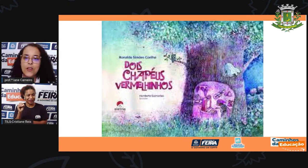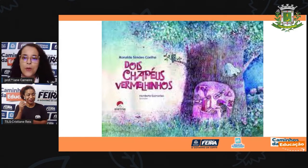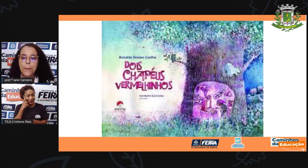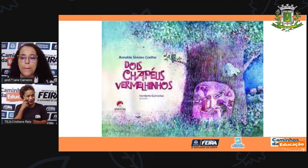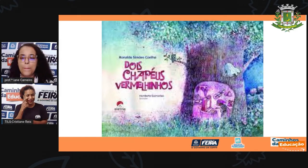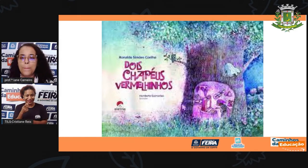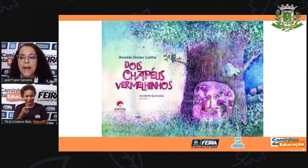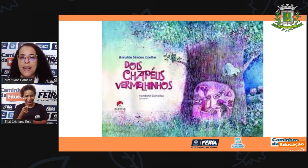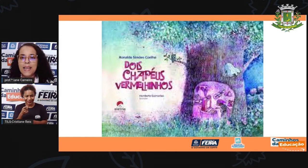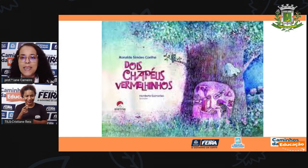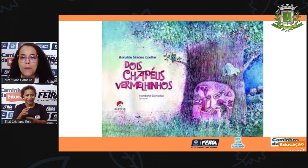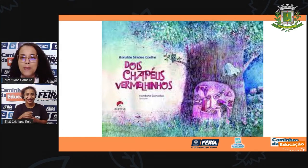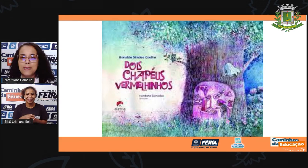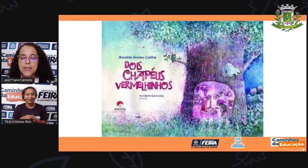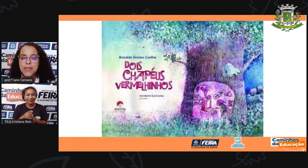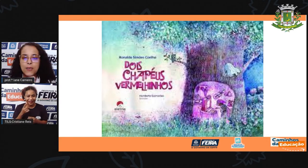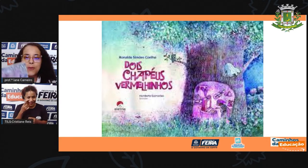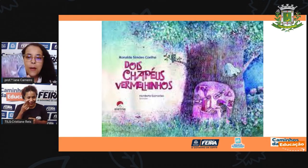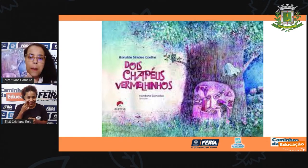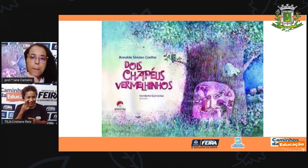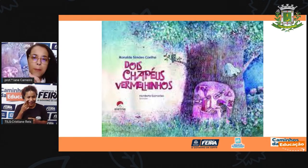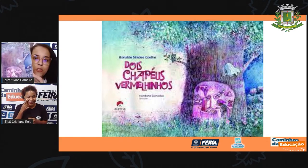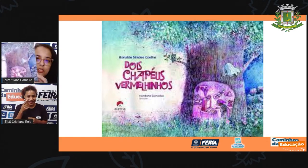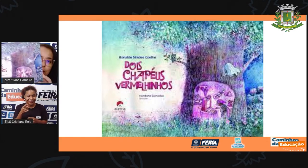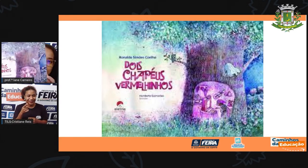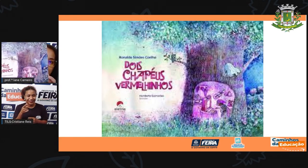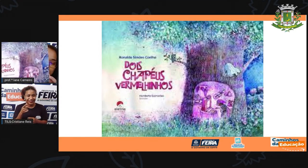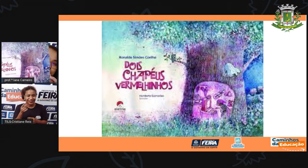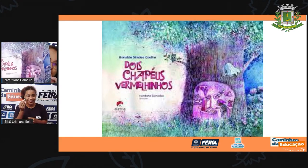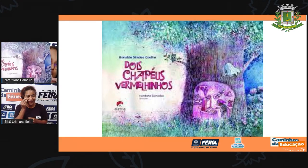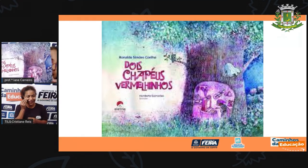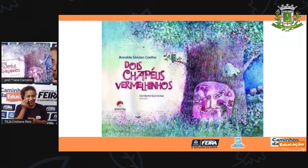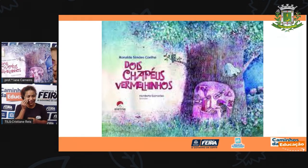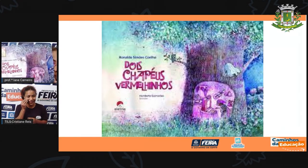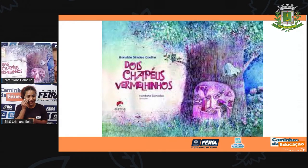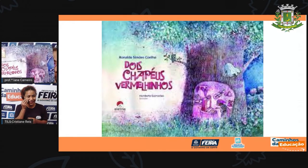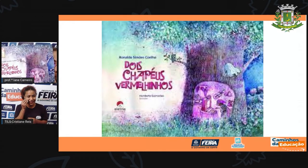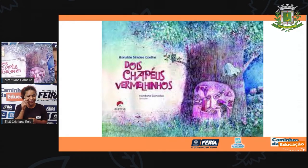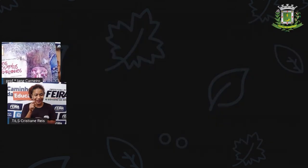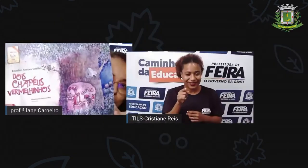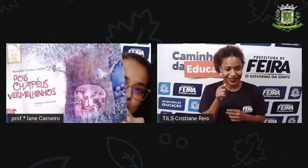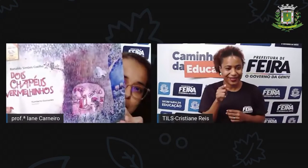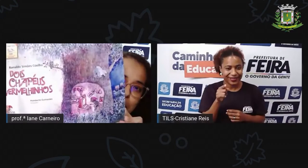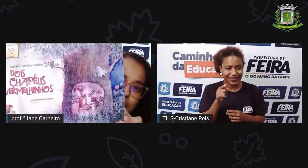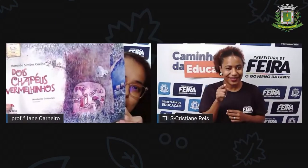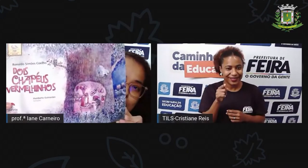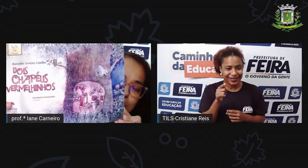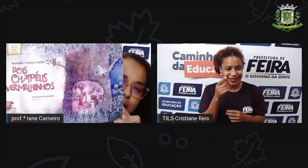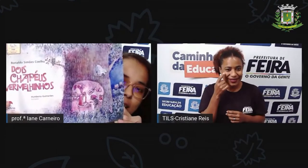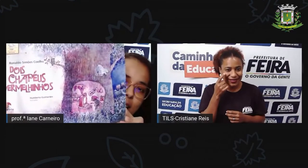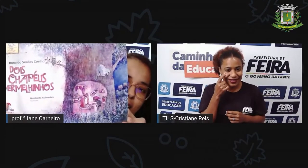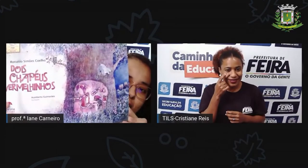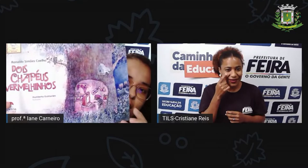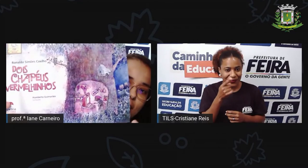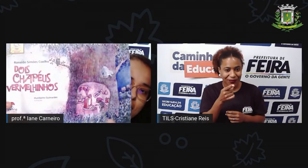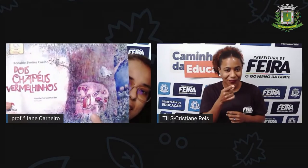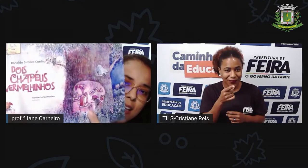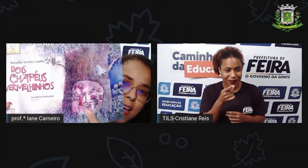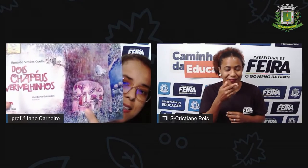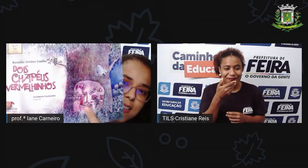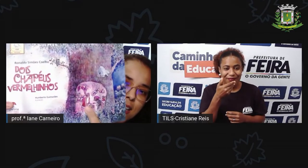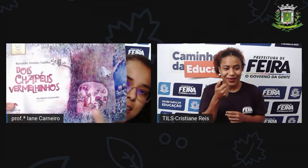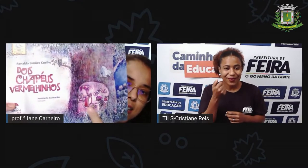deixa eu só parar aqui a apresentação pra mostrar o livro pra vocês, que fica melhor aqui pela capa. Ó,